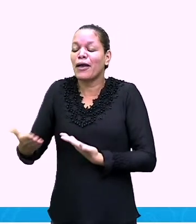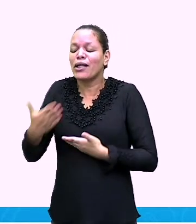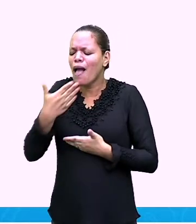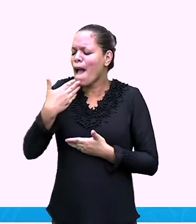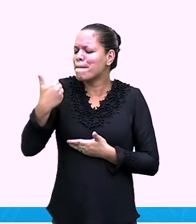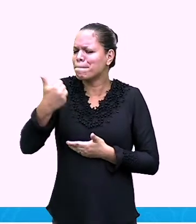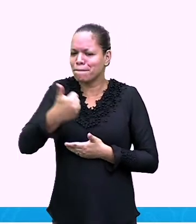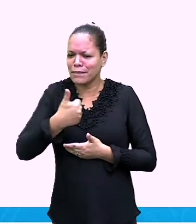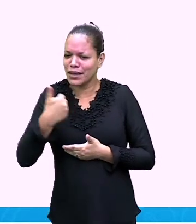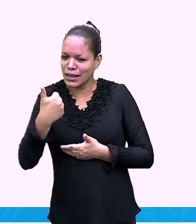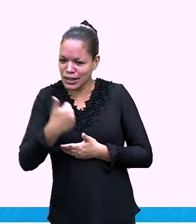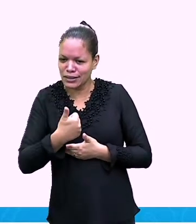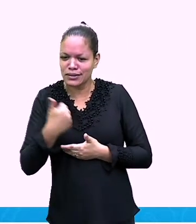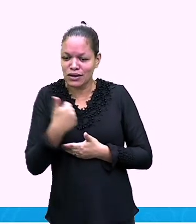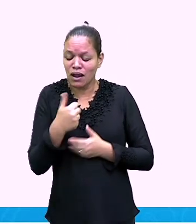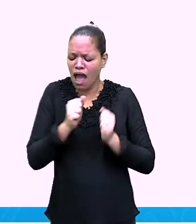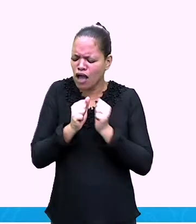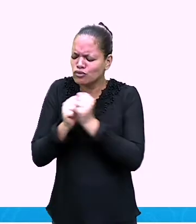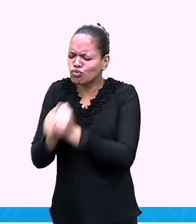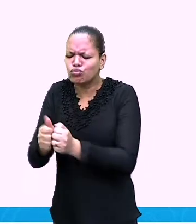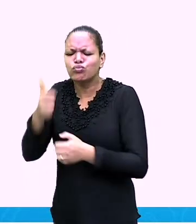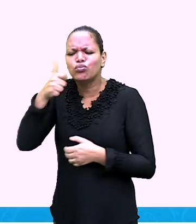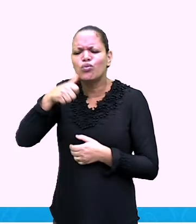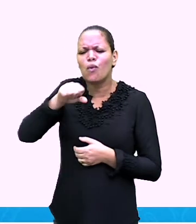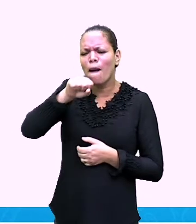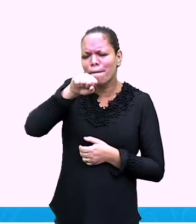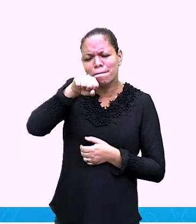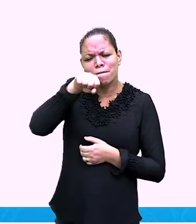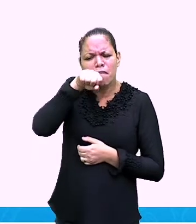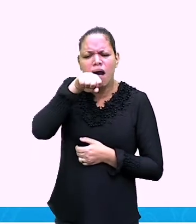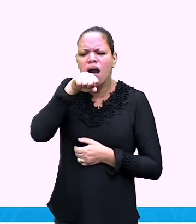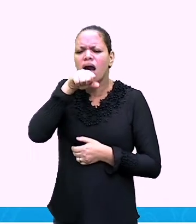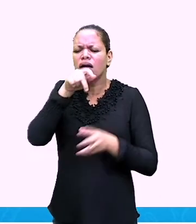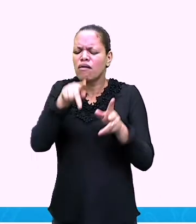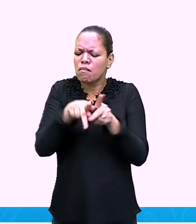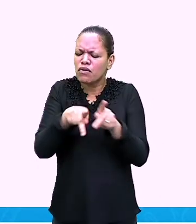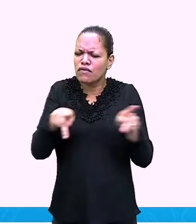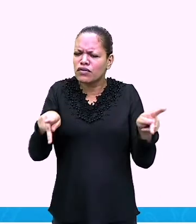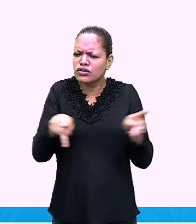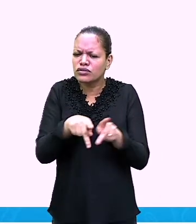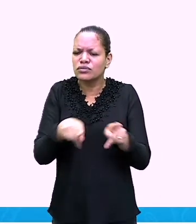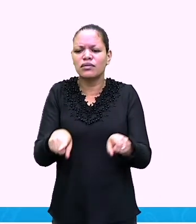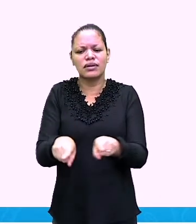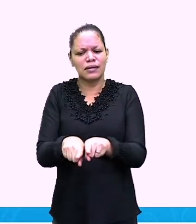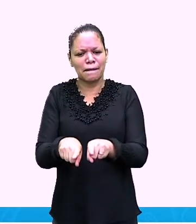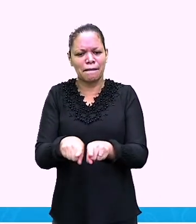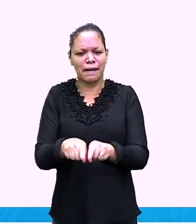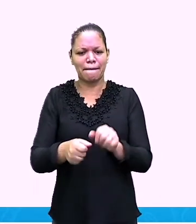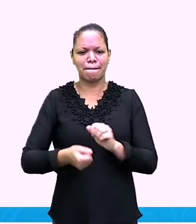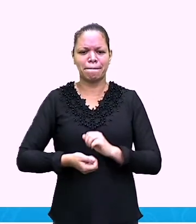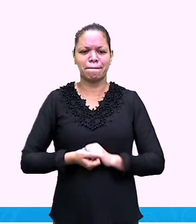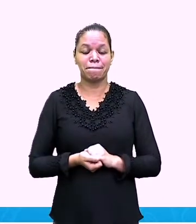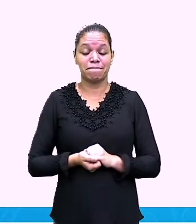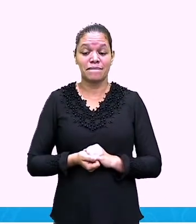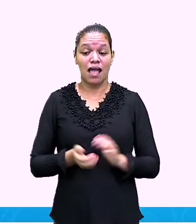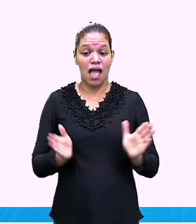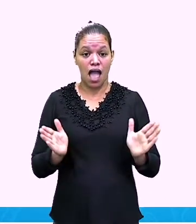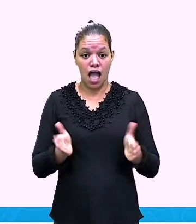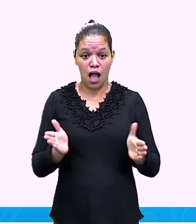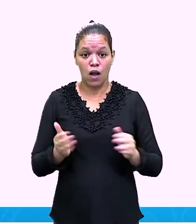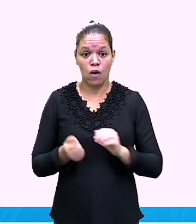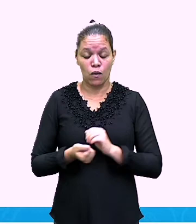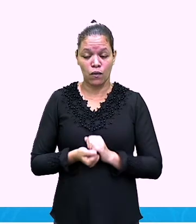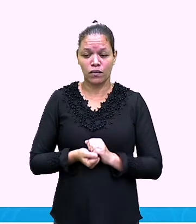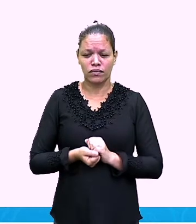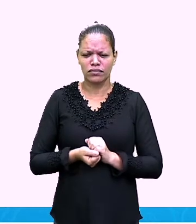psicopedagoga, aprendendo e compreendendo o que ele tinha e como ele podia melhorar isso. Vamos ajudar